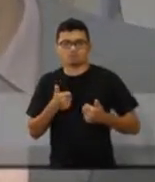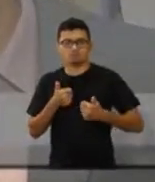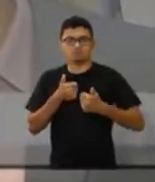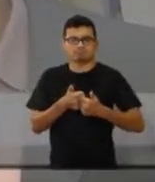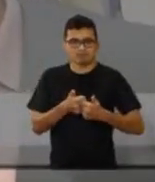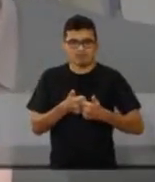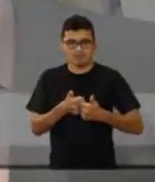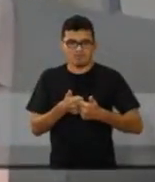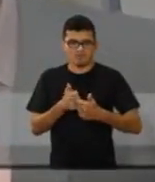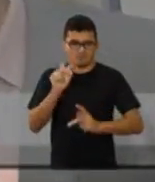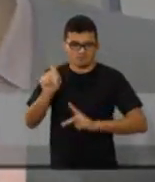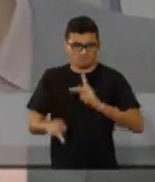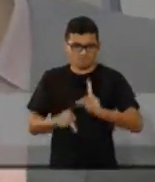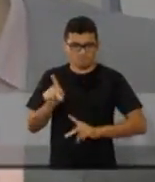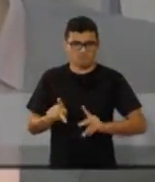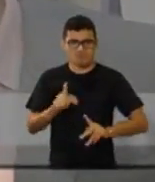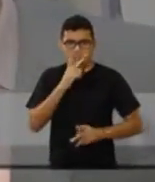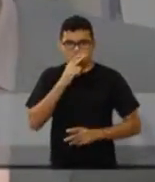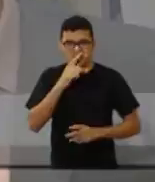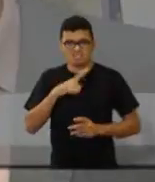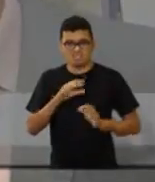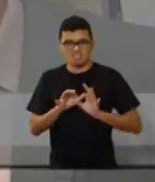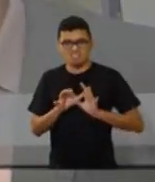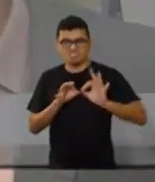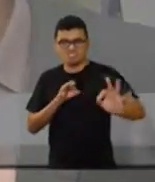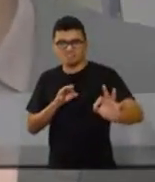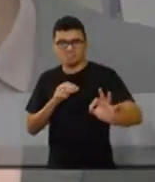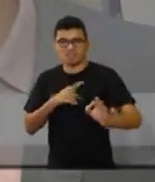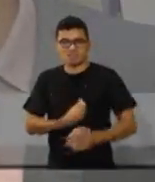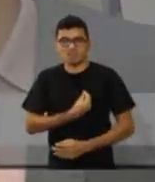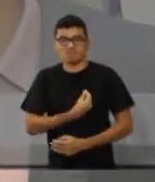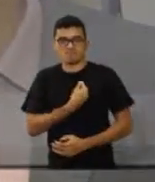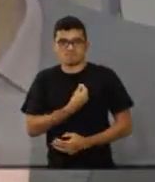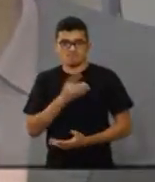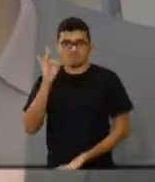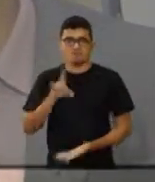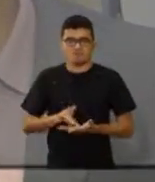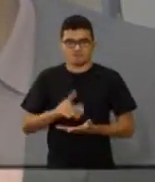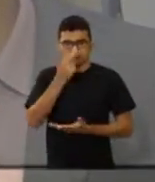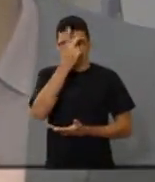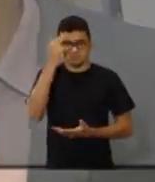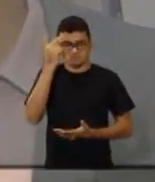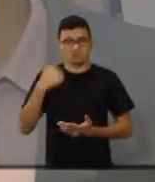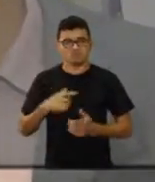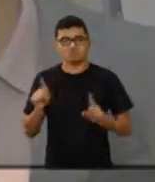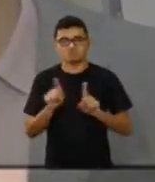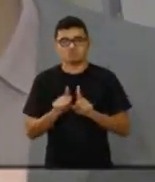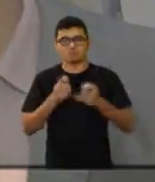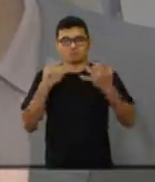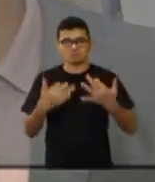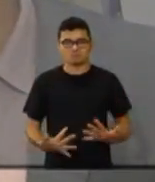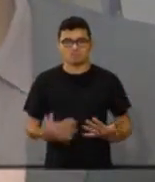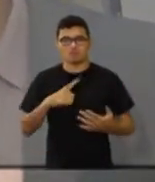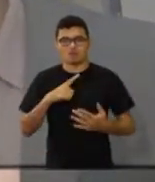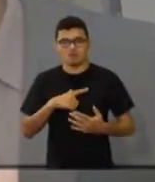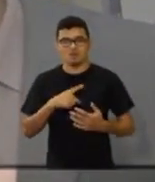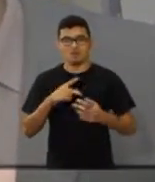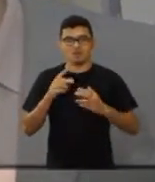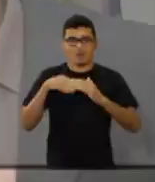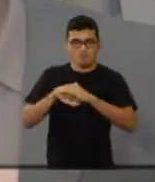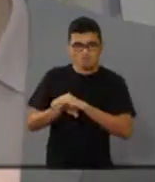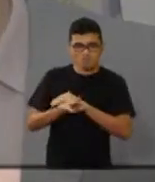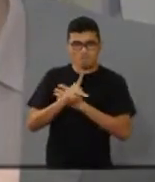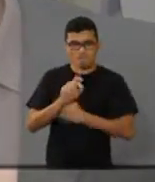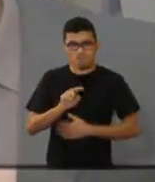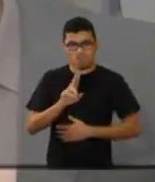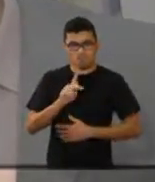parece algo muito distante da realidade. Então, falei também um pouquinho sobre a poupança, que a poupança...